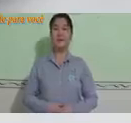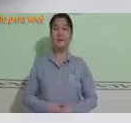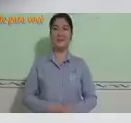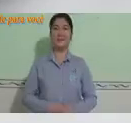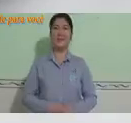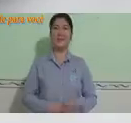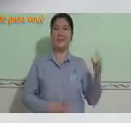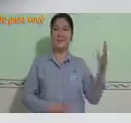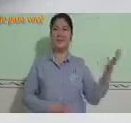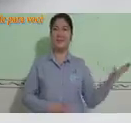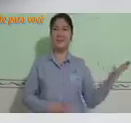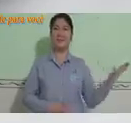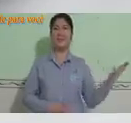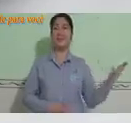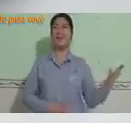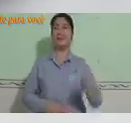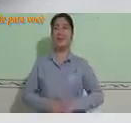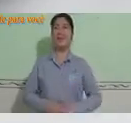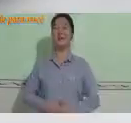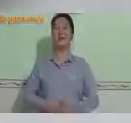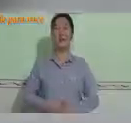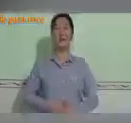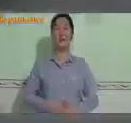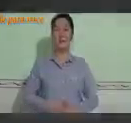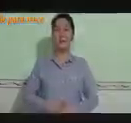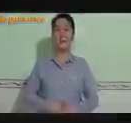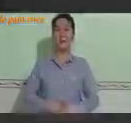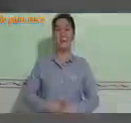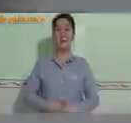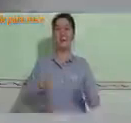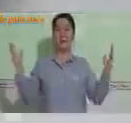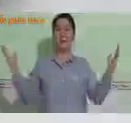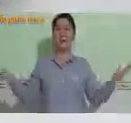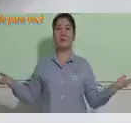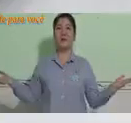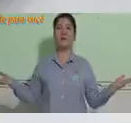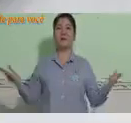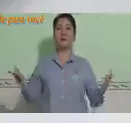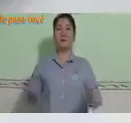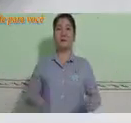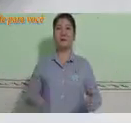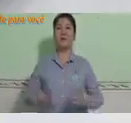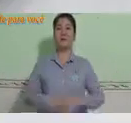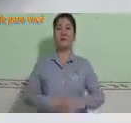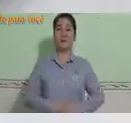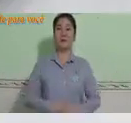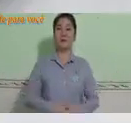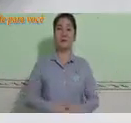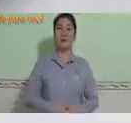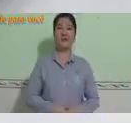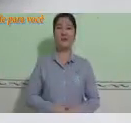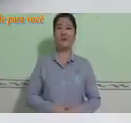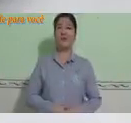agudo de ordem óssea mtrs sptv ufmt ordem a pele acento agudo stf